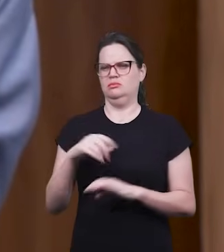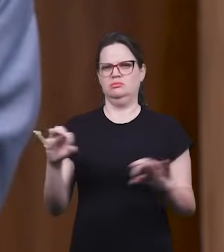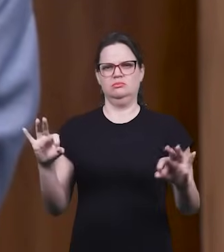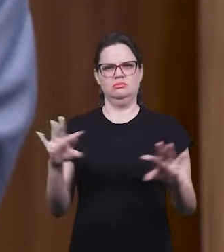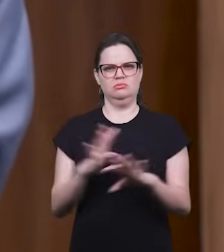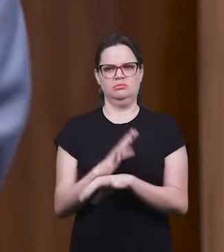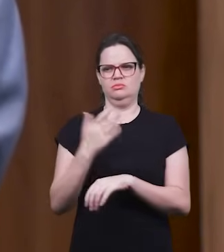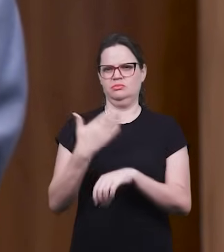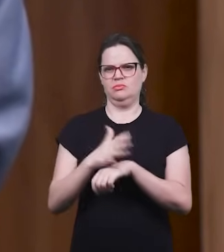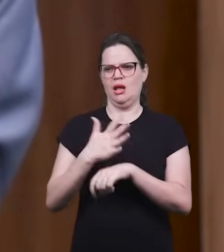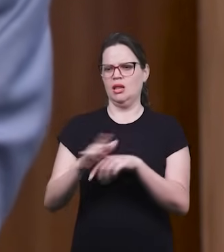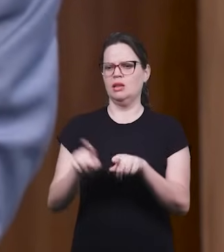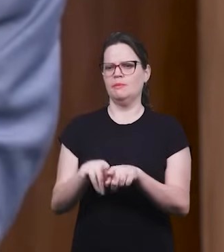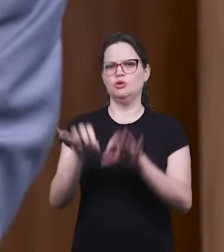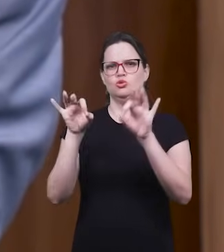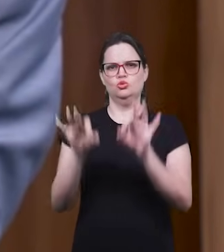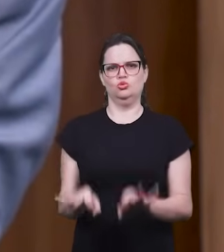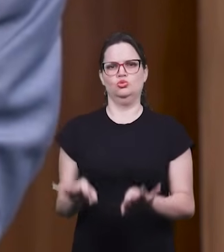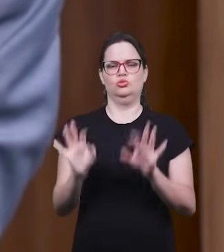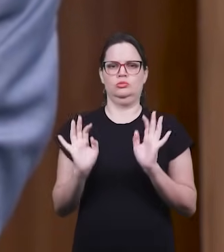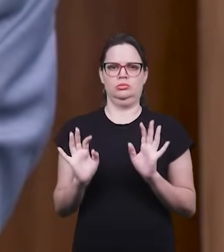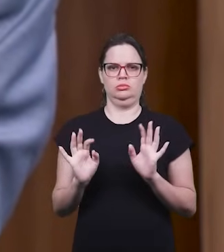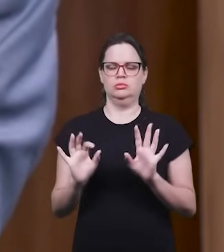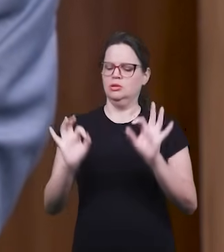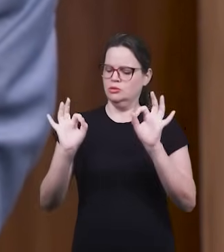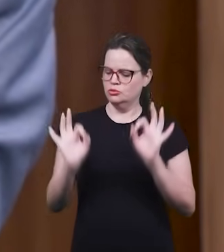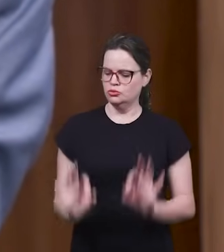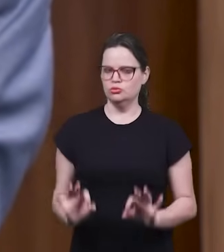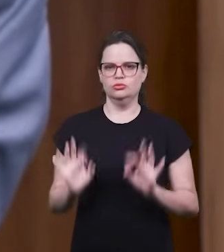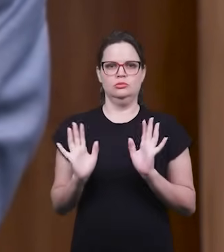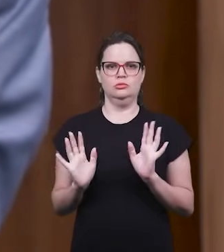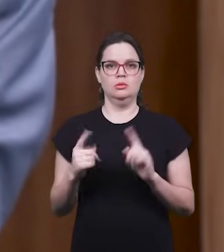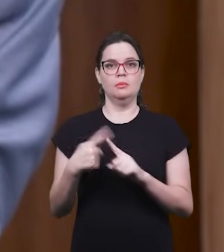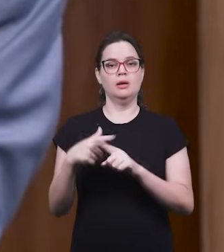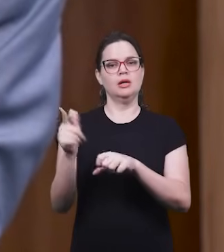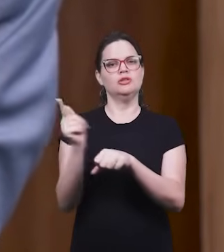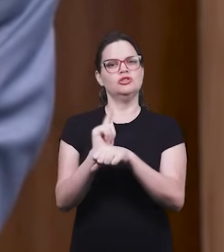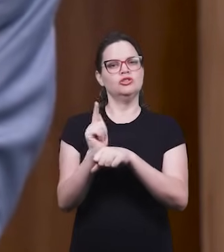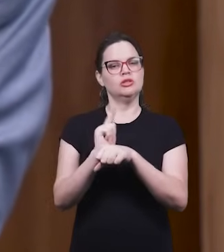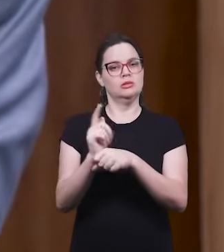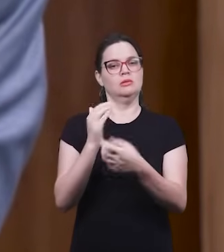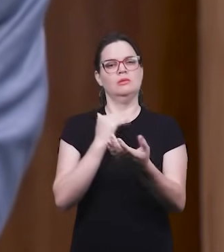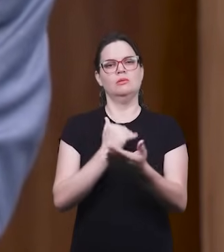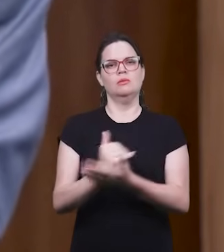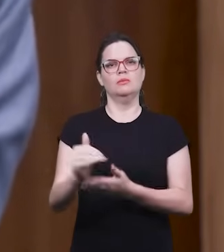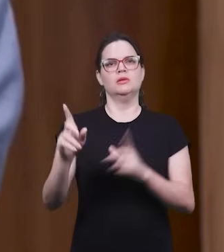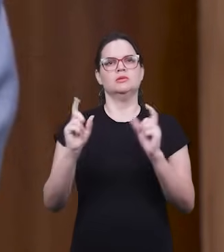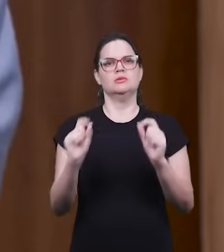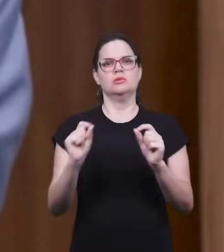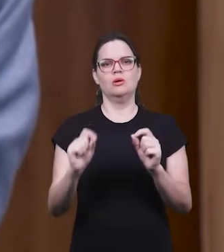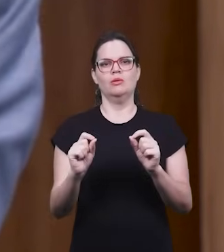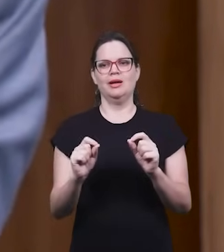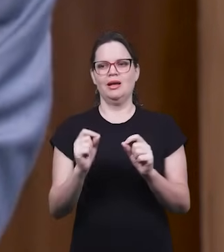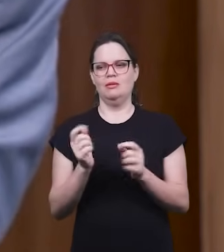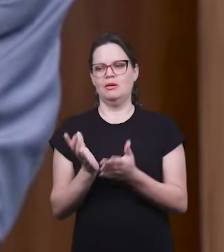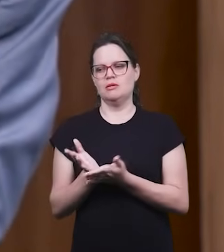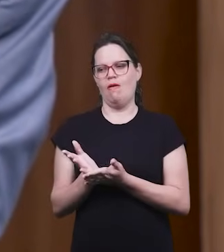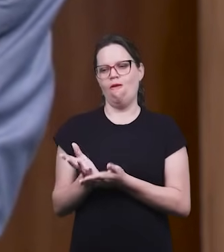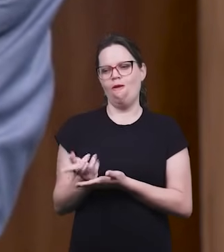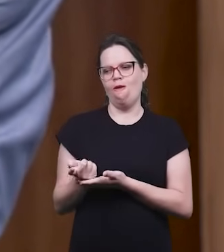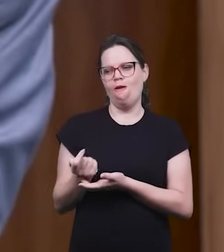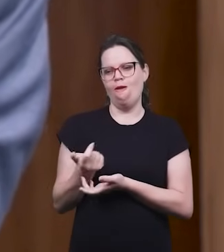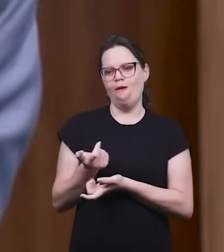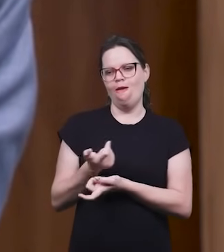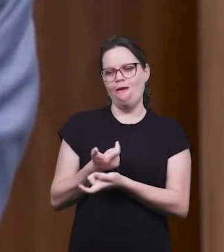prático e justo. Você entende? Gestão, você começou a desviar